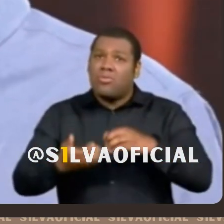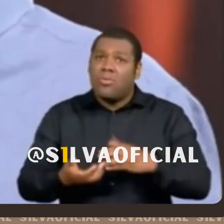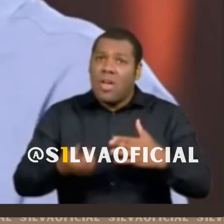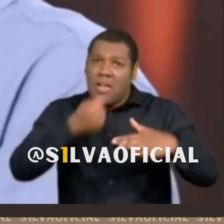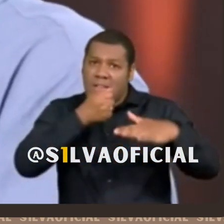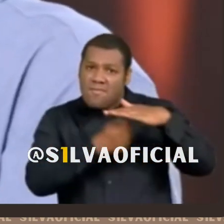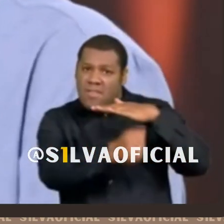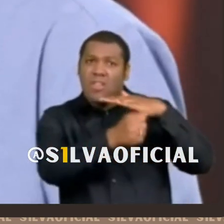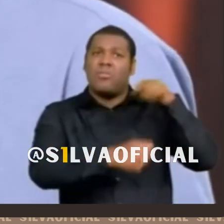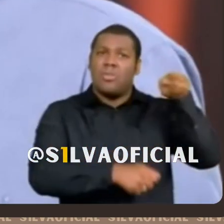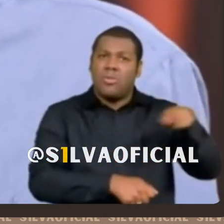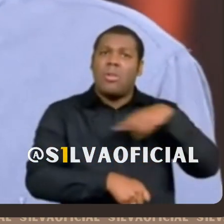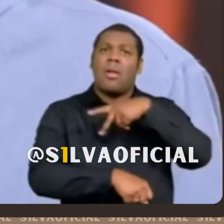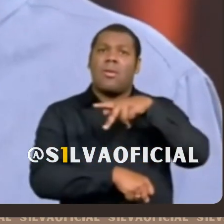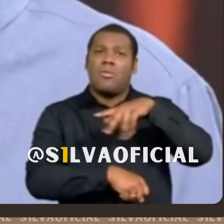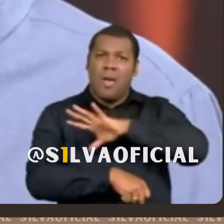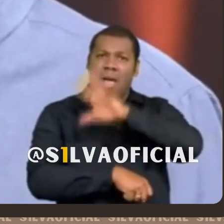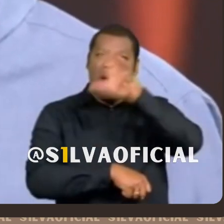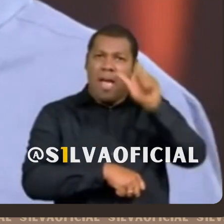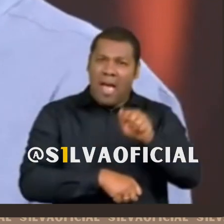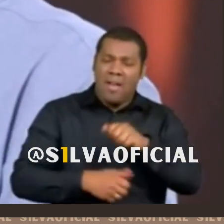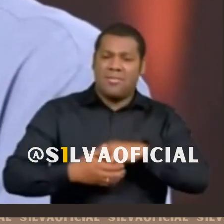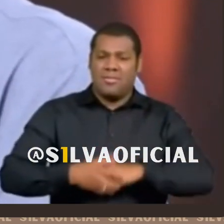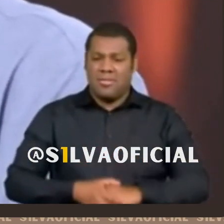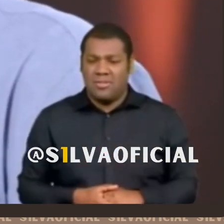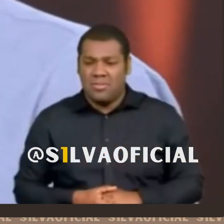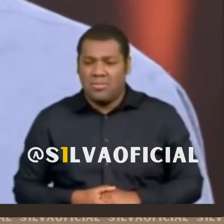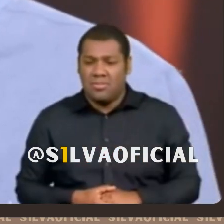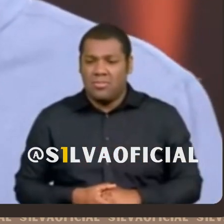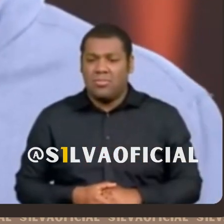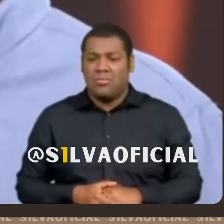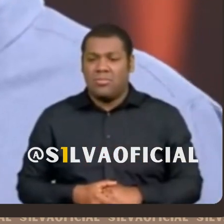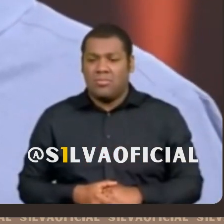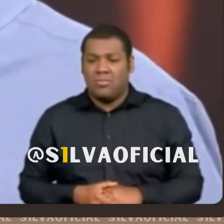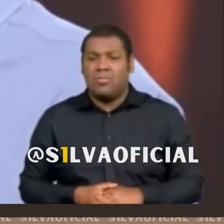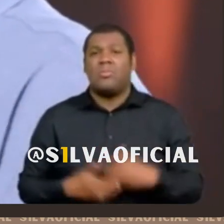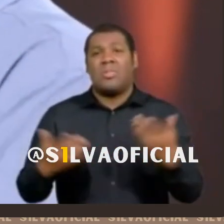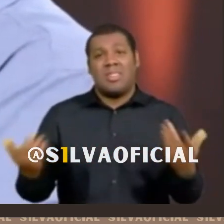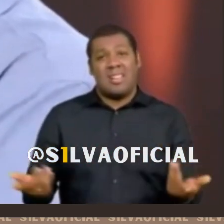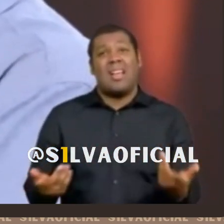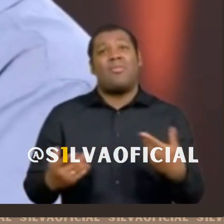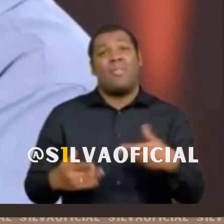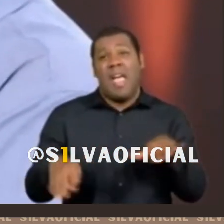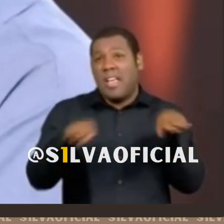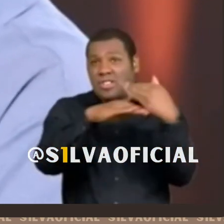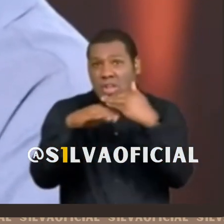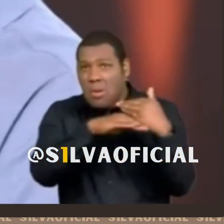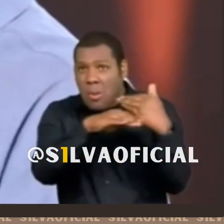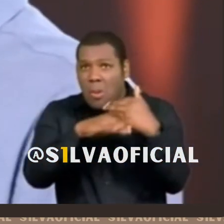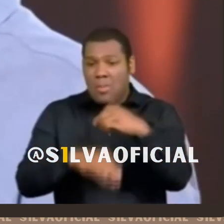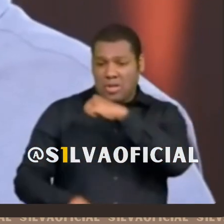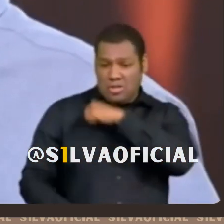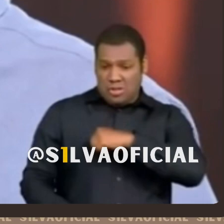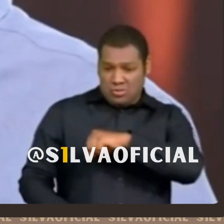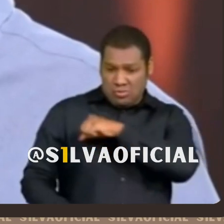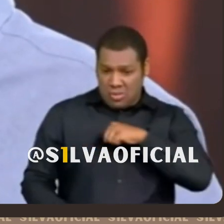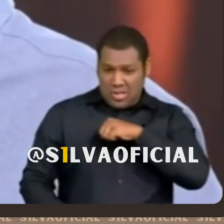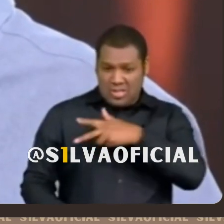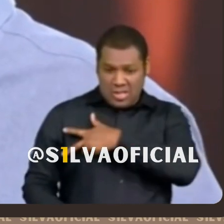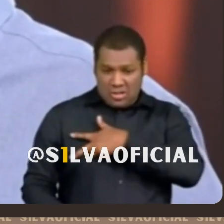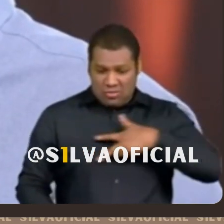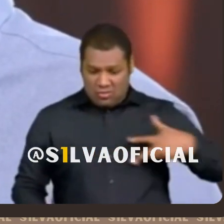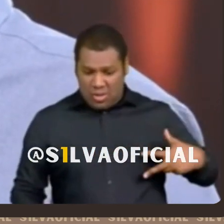Ou seja, não está tudo pronto como a Suíça. Sim. Não está tudo pronto como a Dinamarca. Ou seja, lá precisa fazer quase tudo. Daí